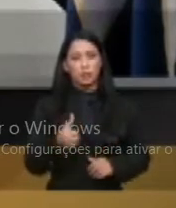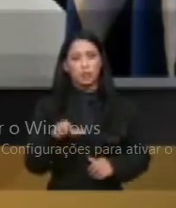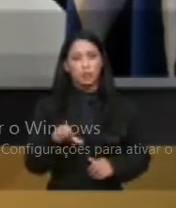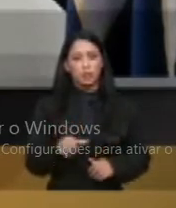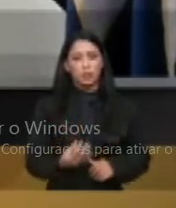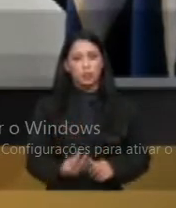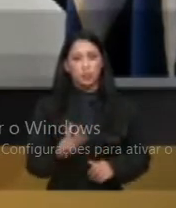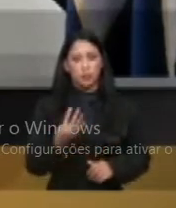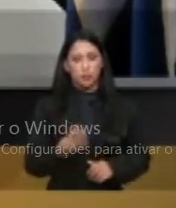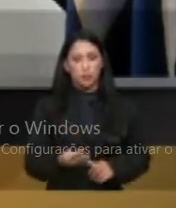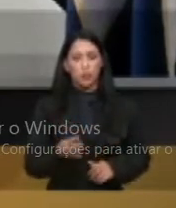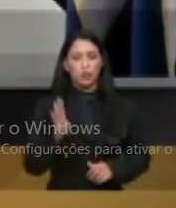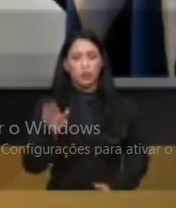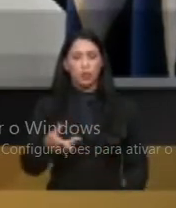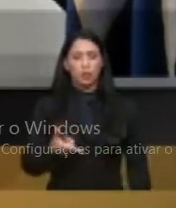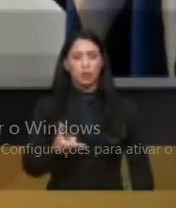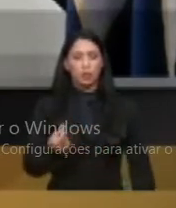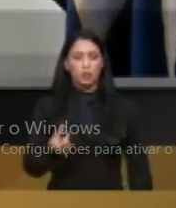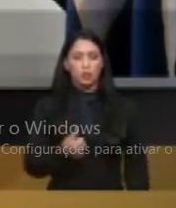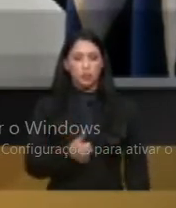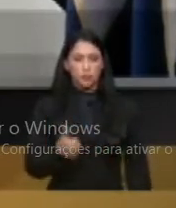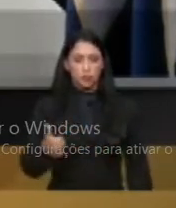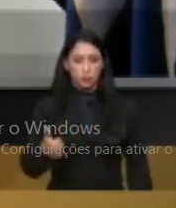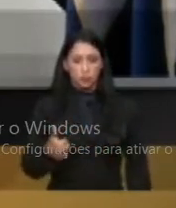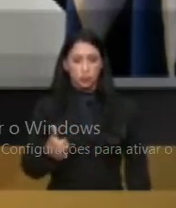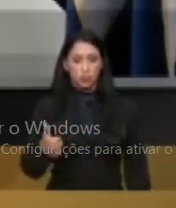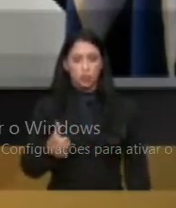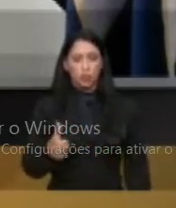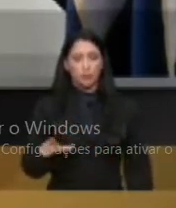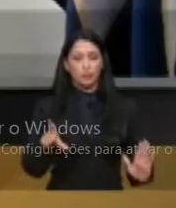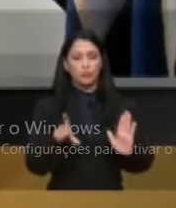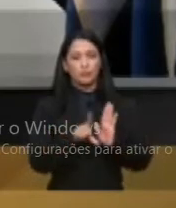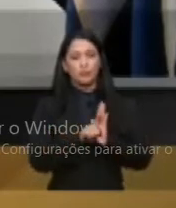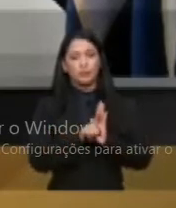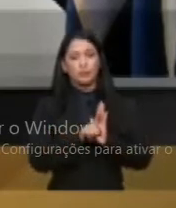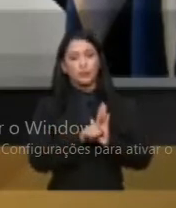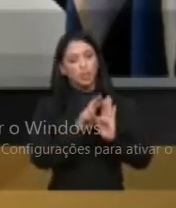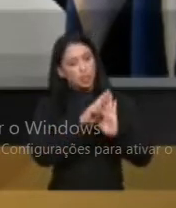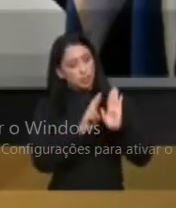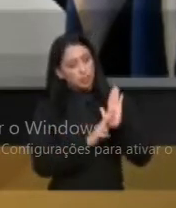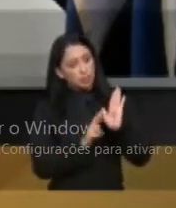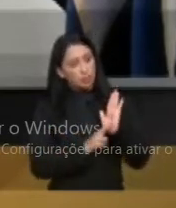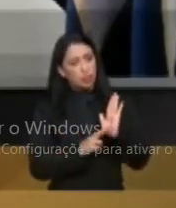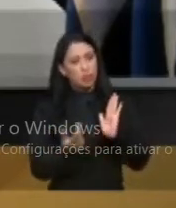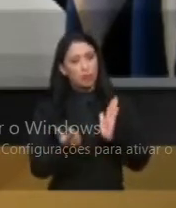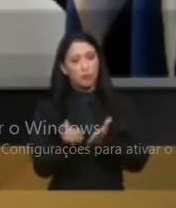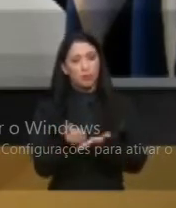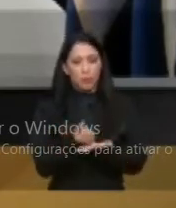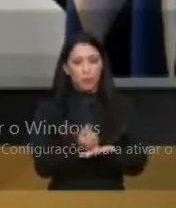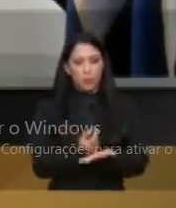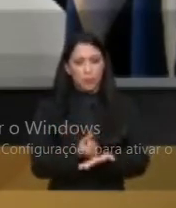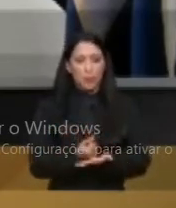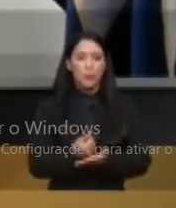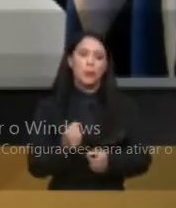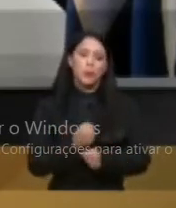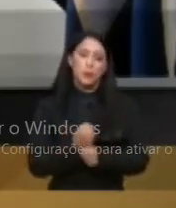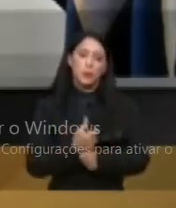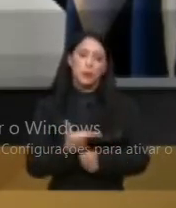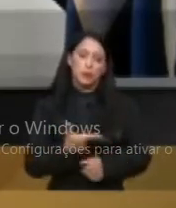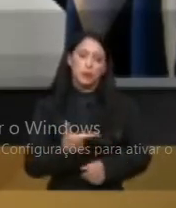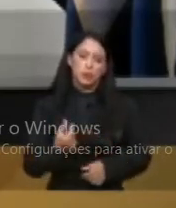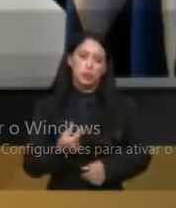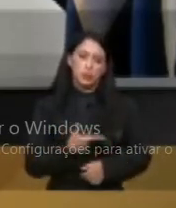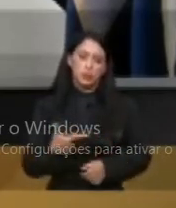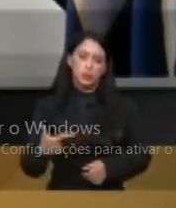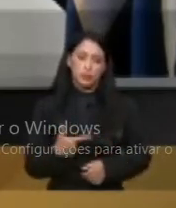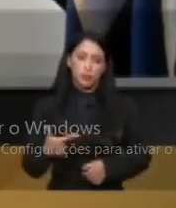Lei 14.194 de 2021. É a nossa lei de diretrizes orçamentárias para o ano